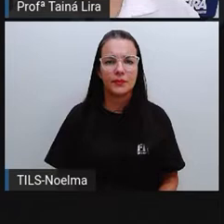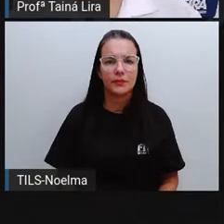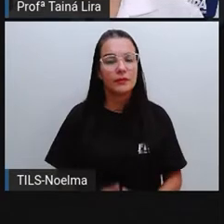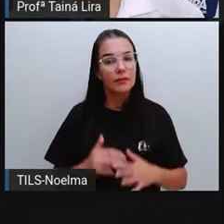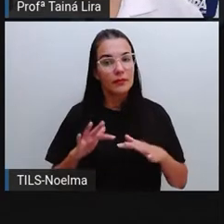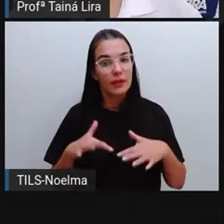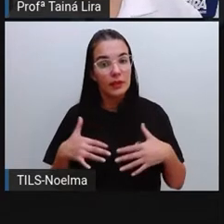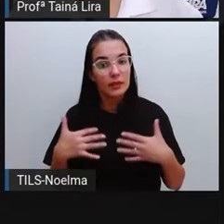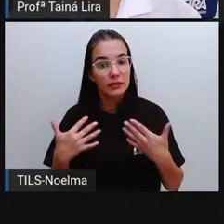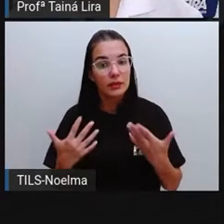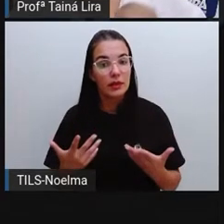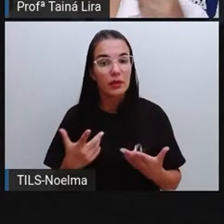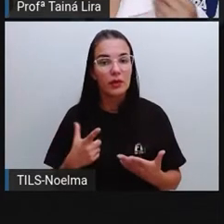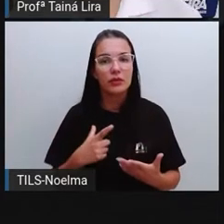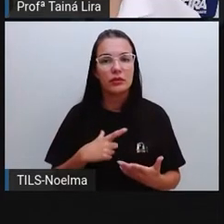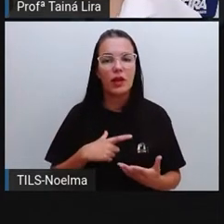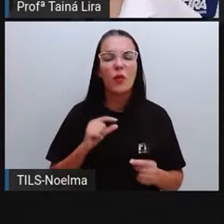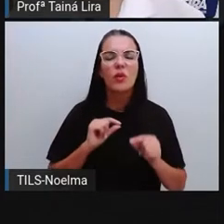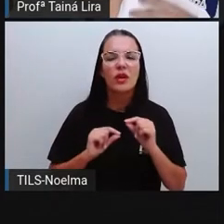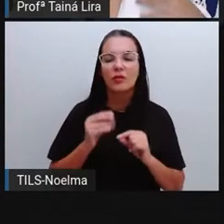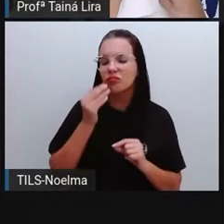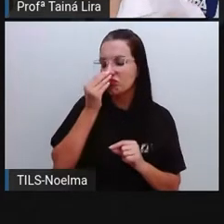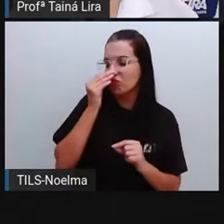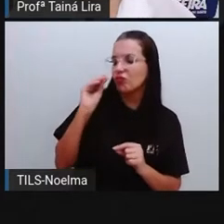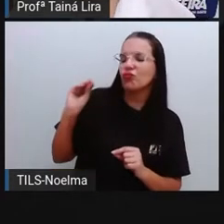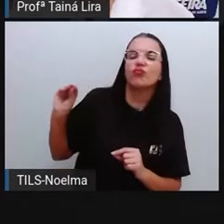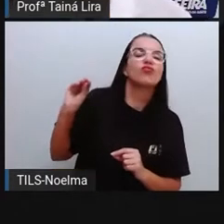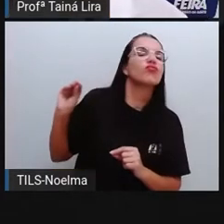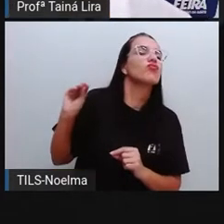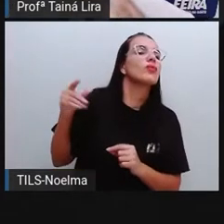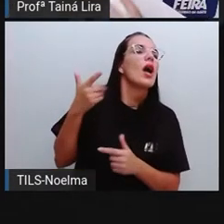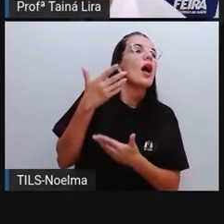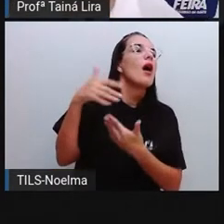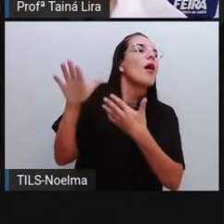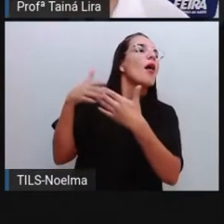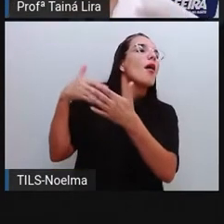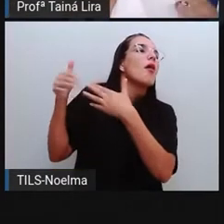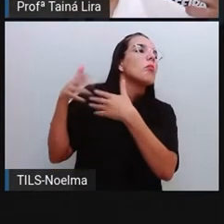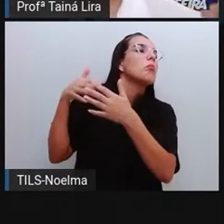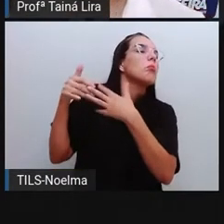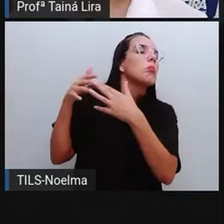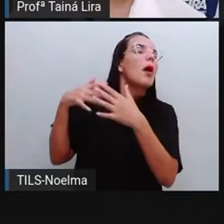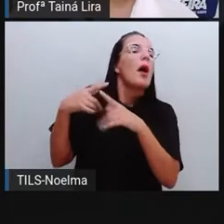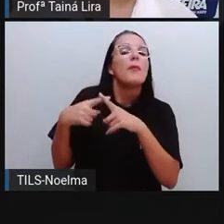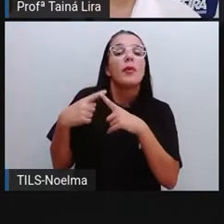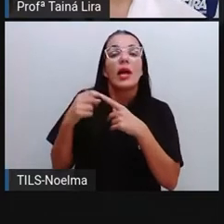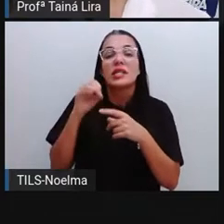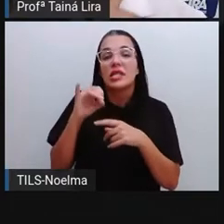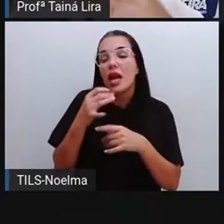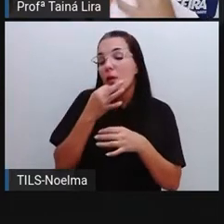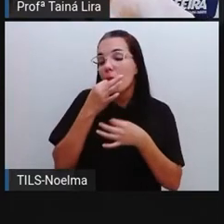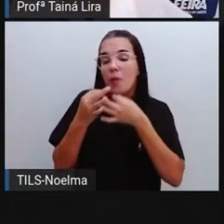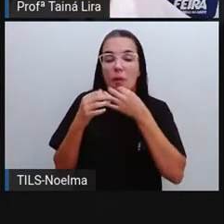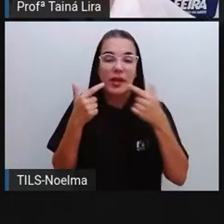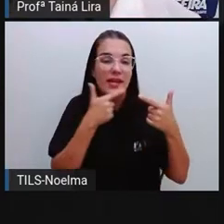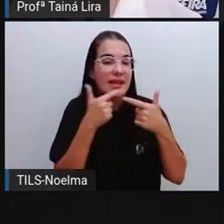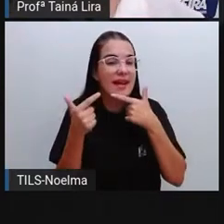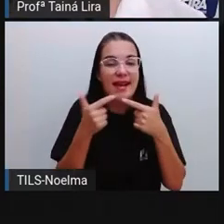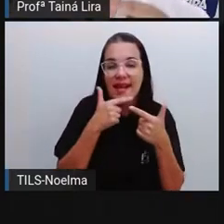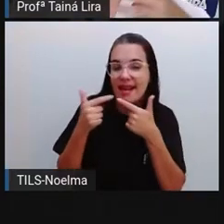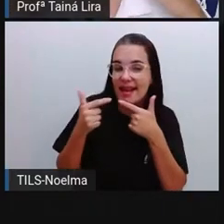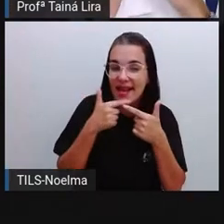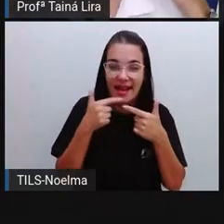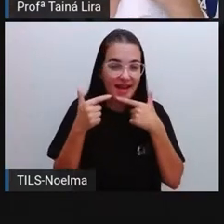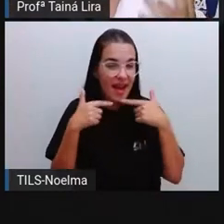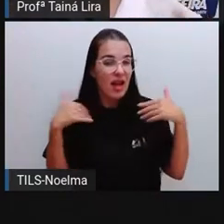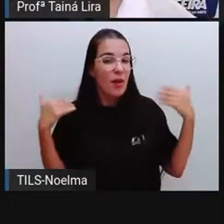Ela passou, né, a não ligar mais para os comentários a partir do momento que ela conheceu a girafa, que ela viu